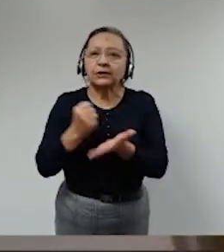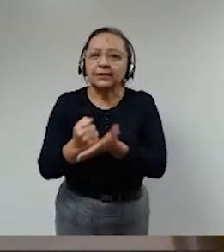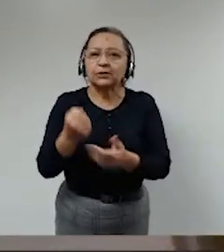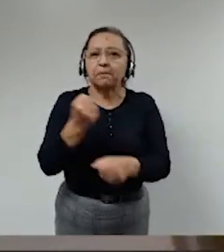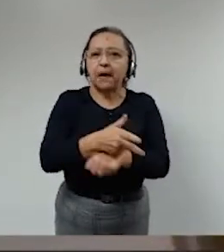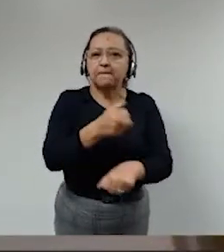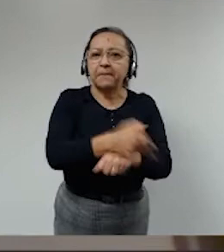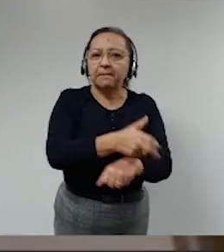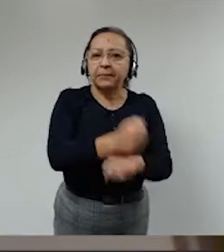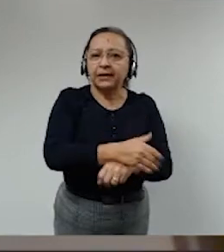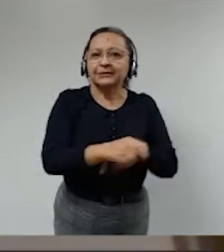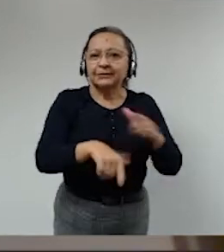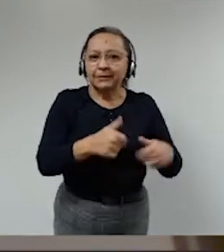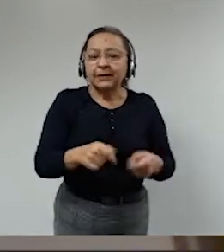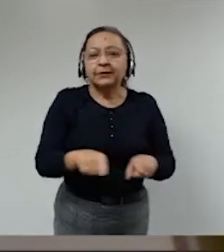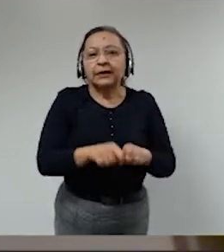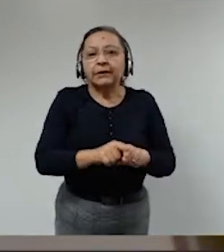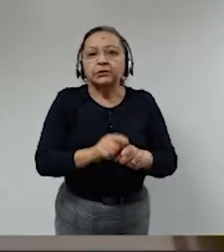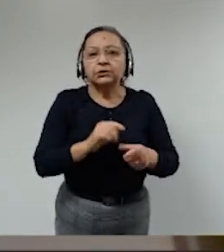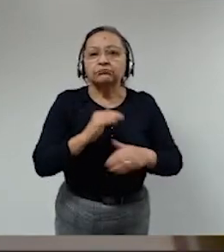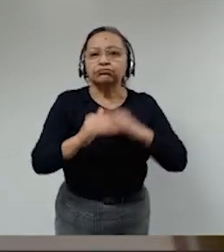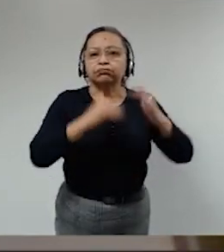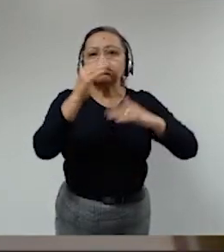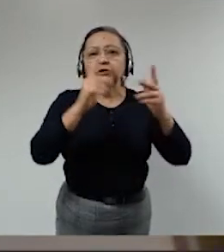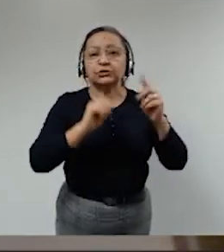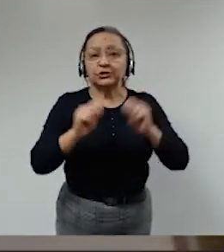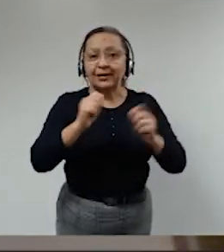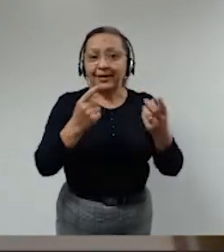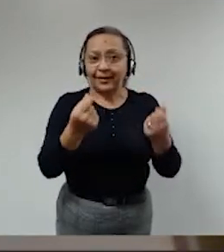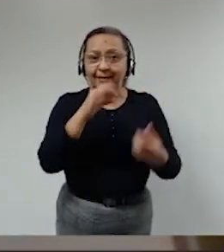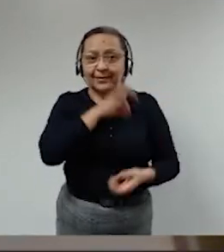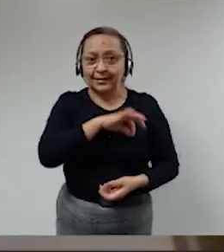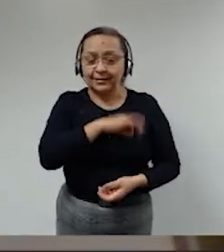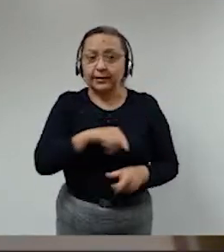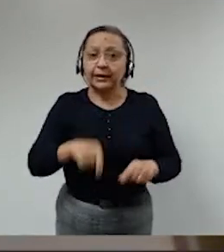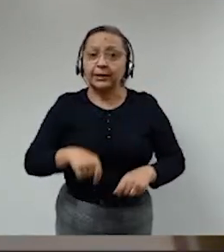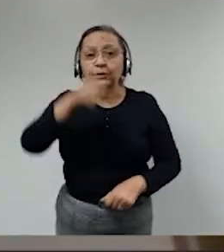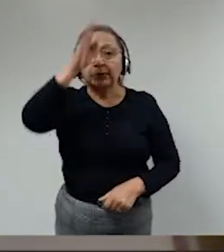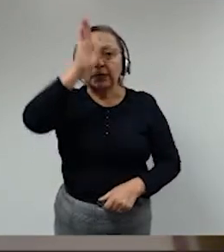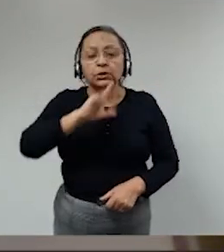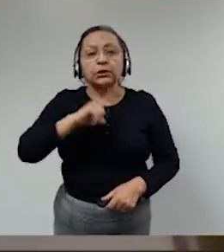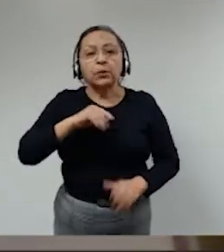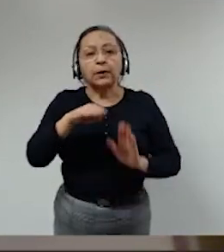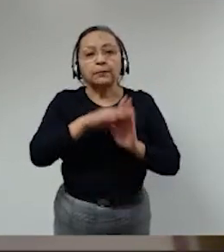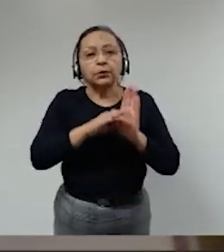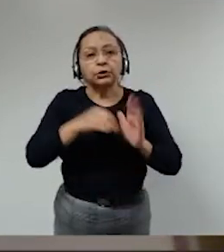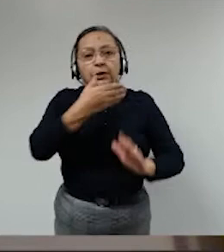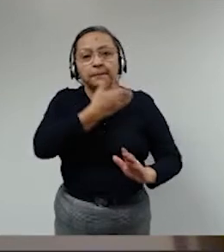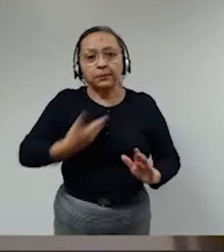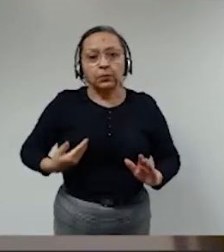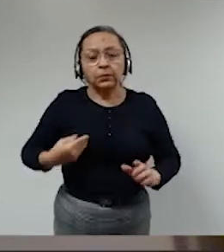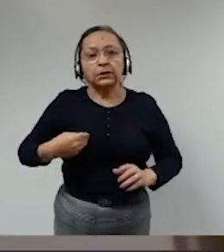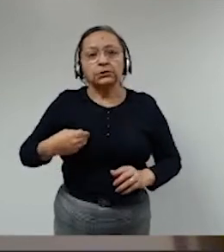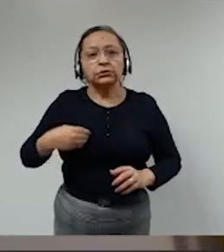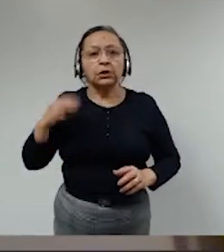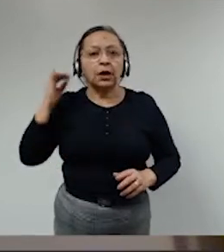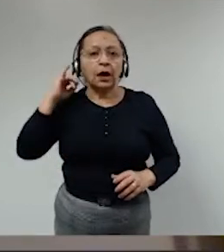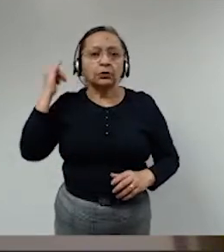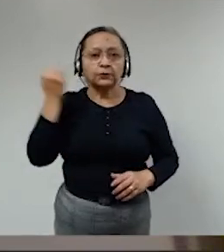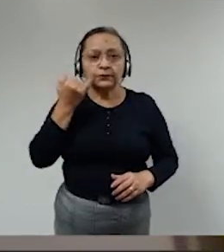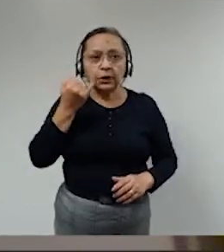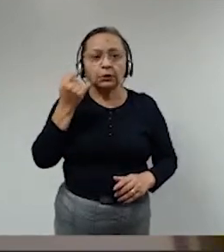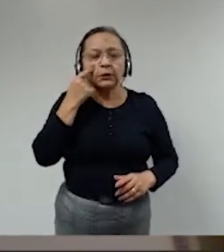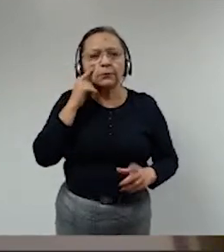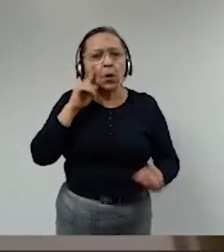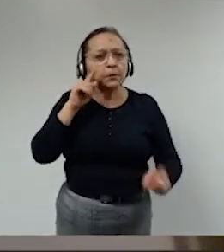geração de renda, né? No caso do Brasil, a gente tem uma política pública de audiovisual que visa estimular